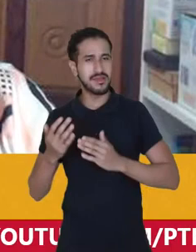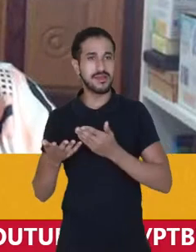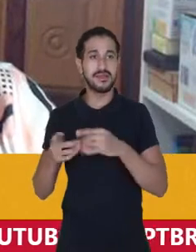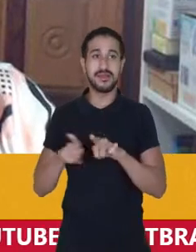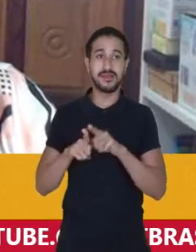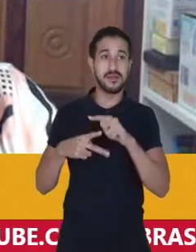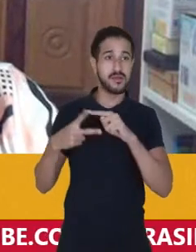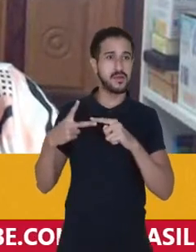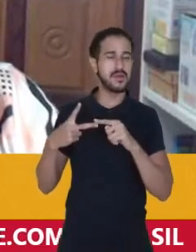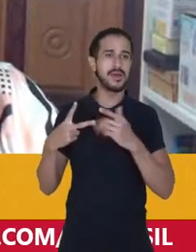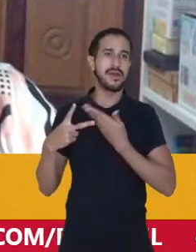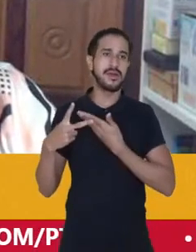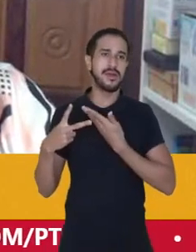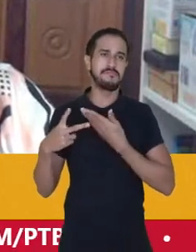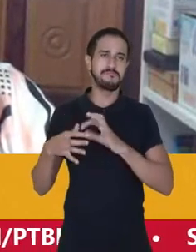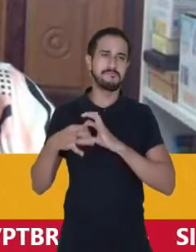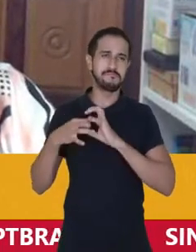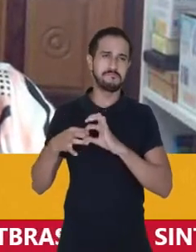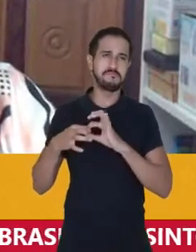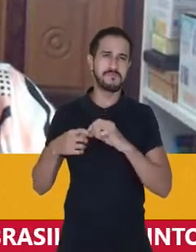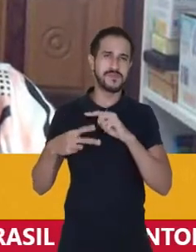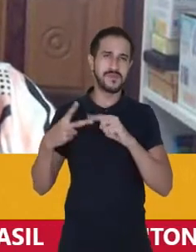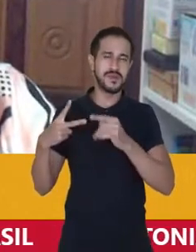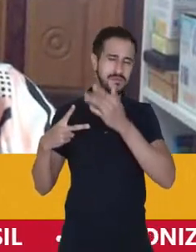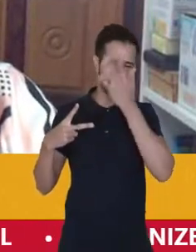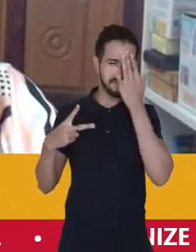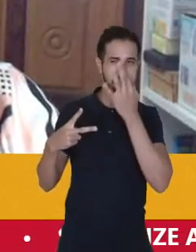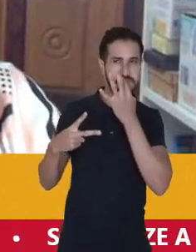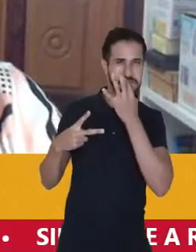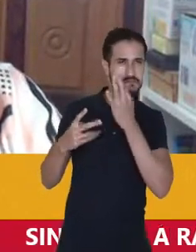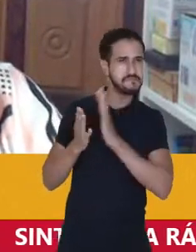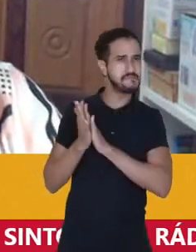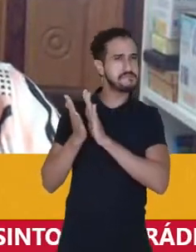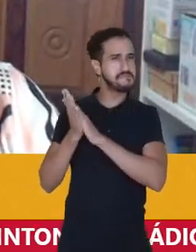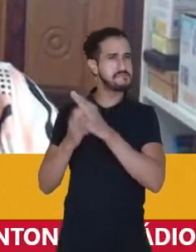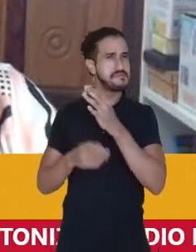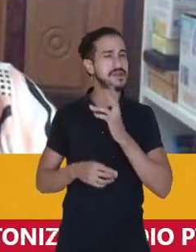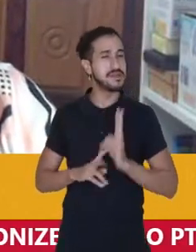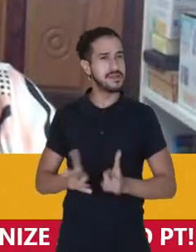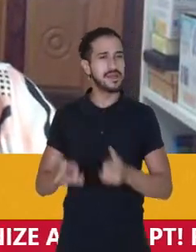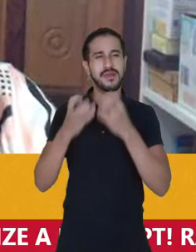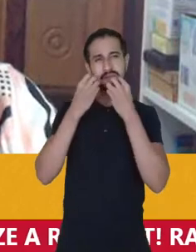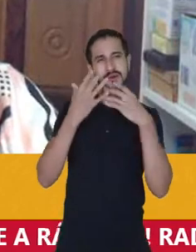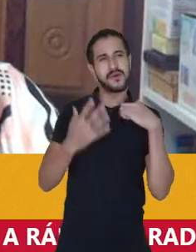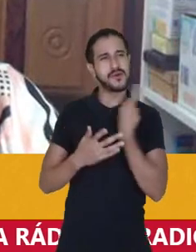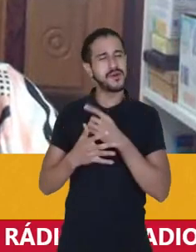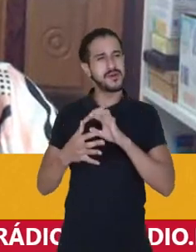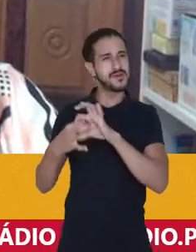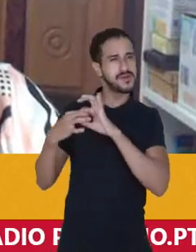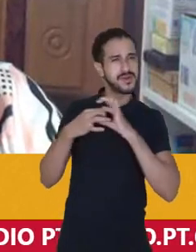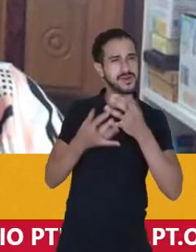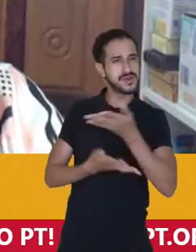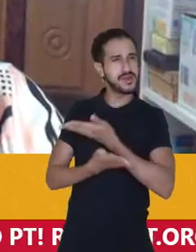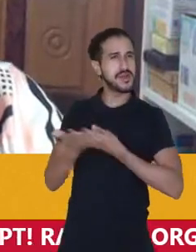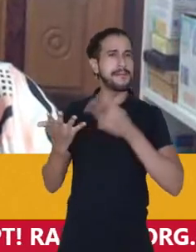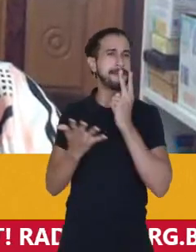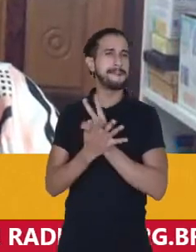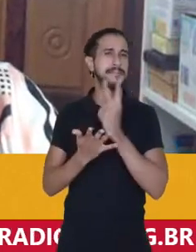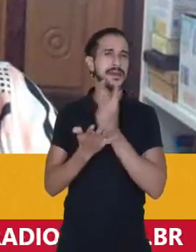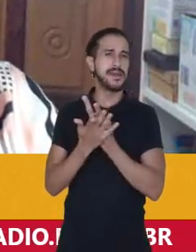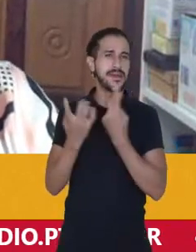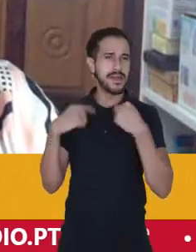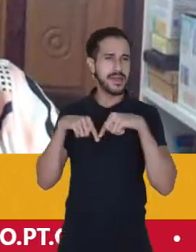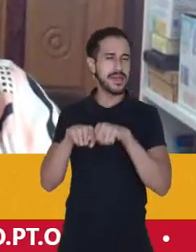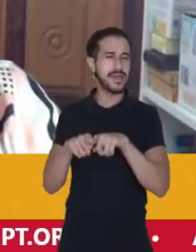também são dois grandes amigos, são duas pessoas que eu admiro muito. Então é sempre bom a gente estar juntos nas mesmas fronteiras,